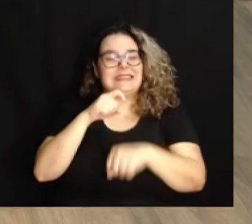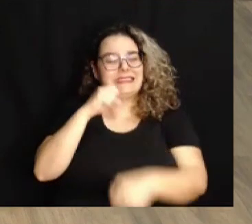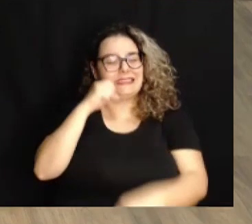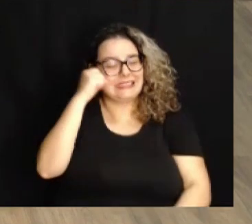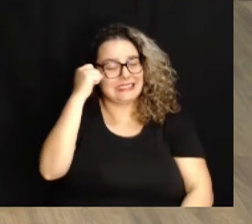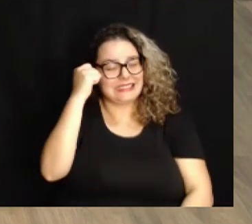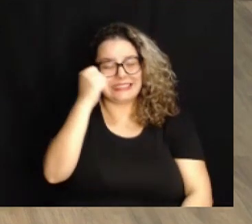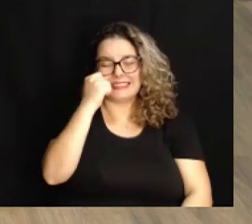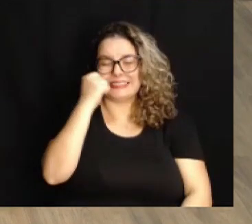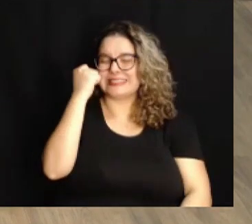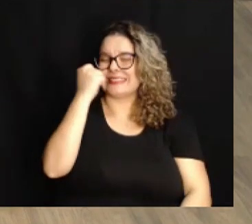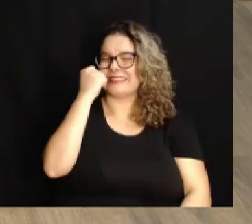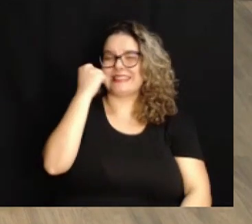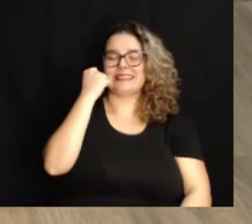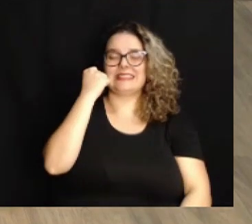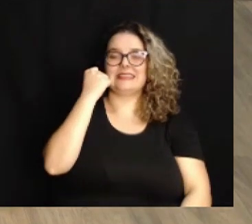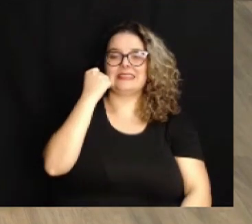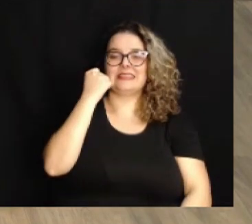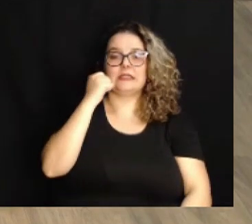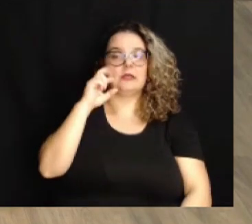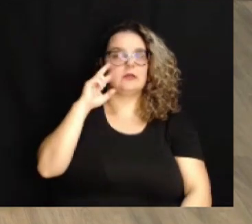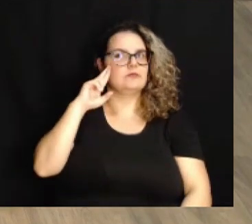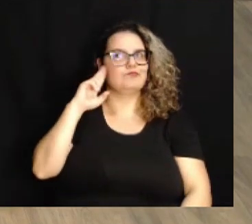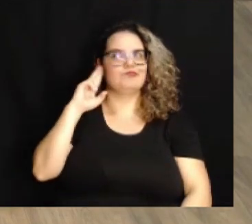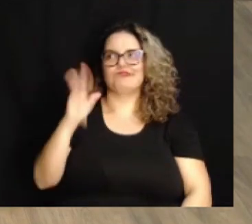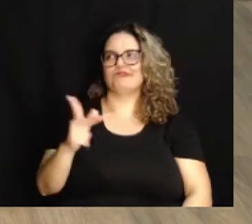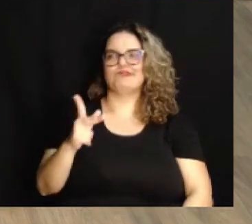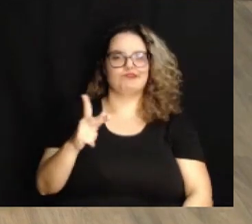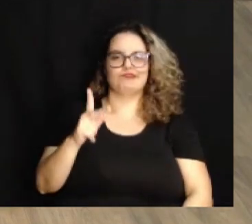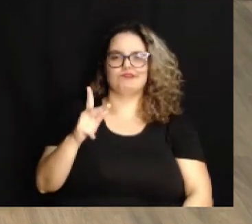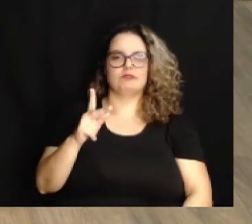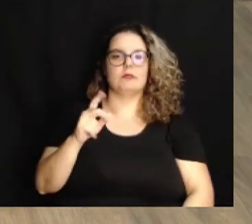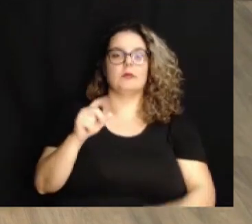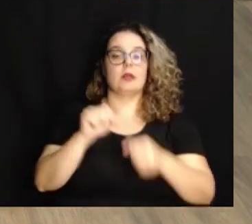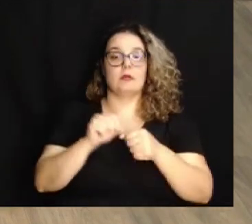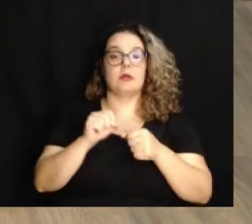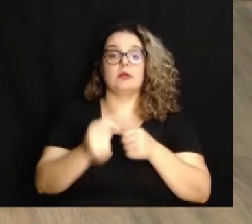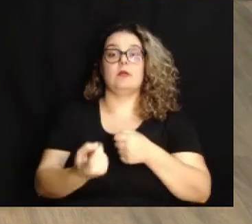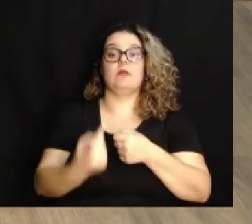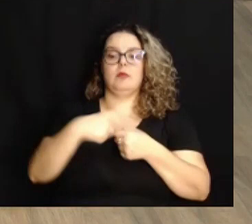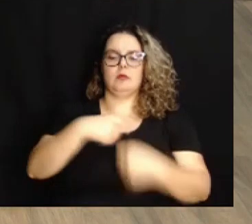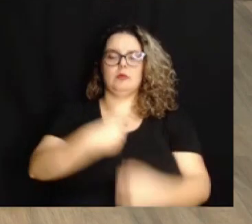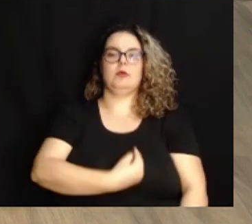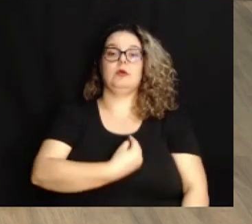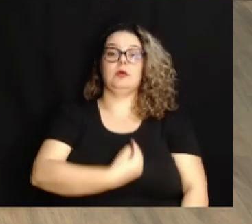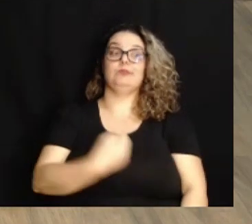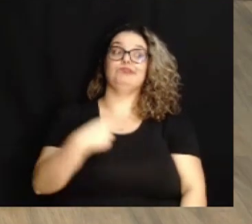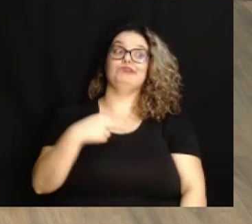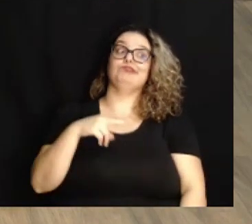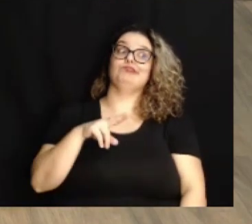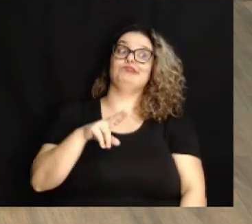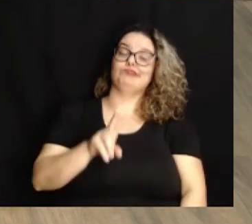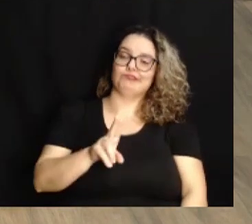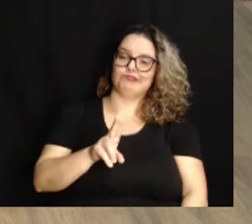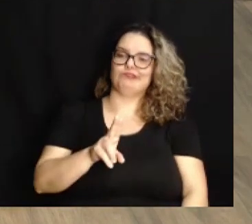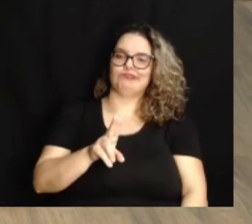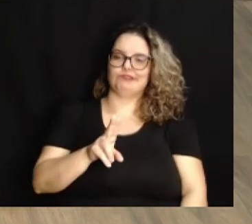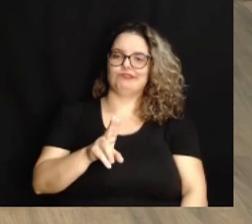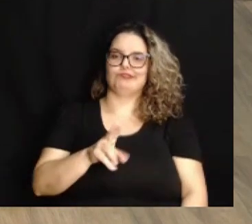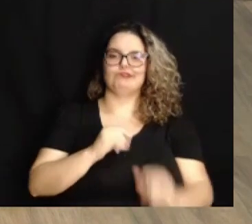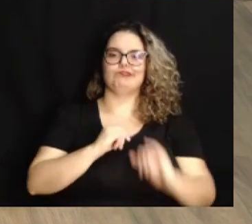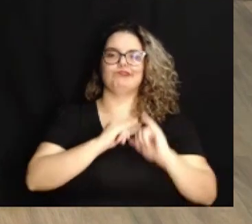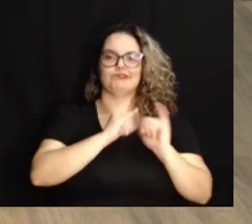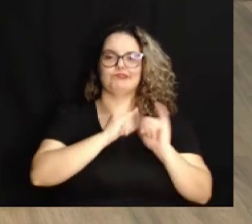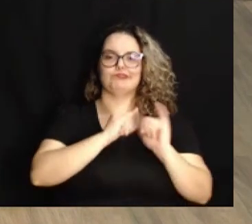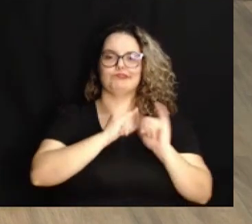uma virada de chave pode fazer ela voltar à vida ou então desistir da vida completamente.